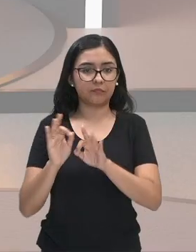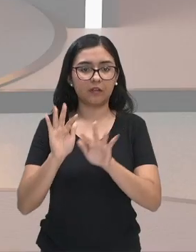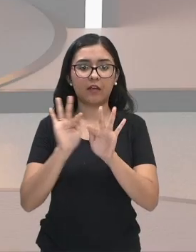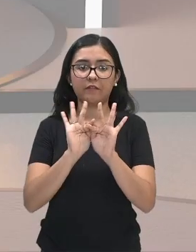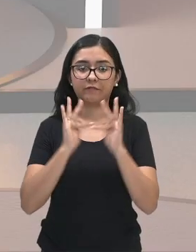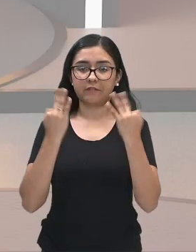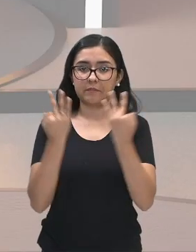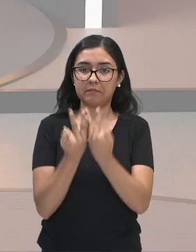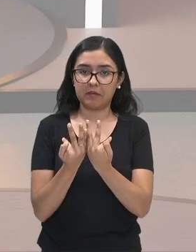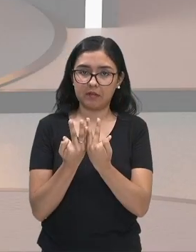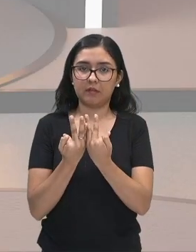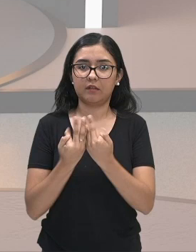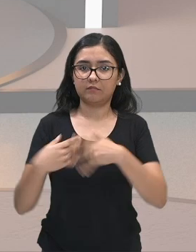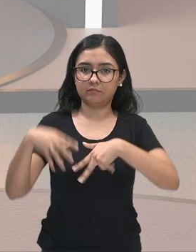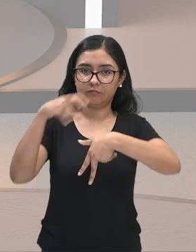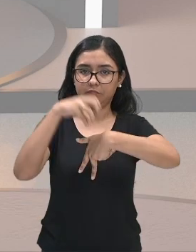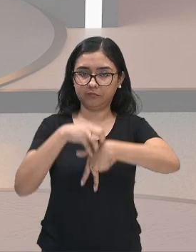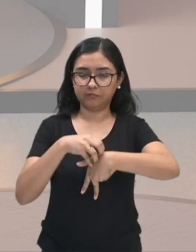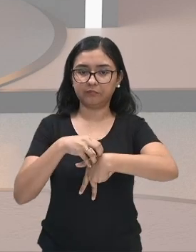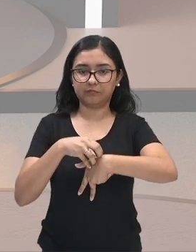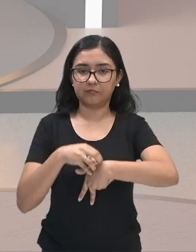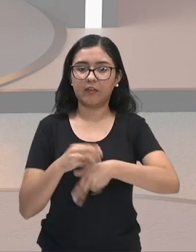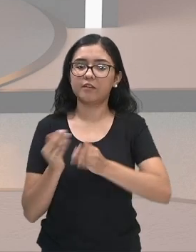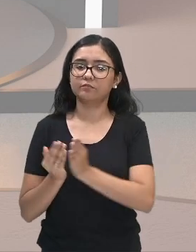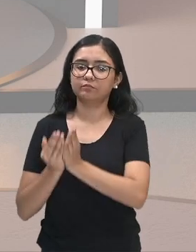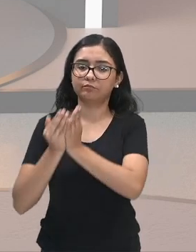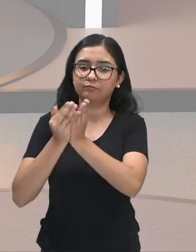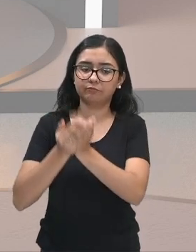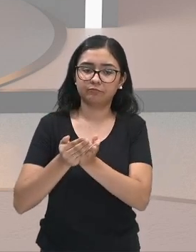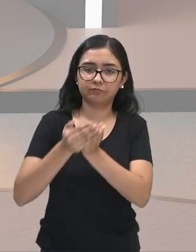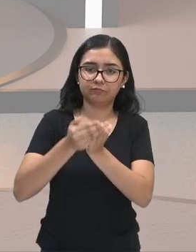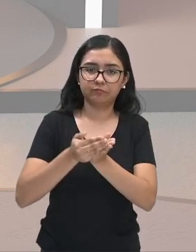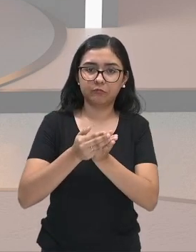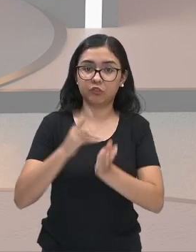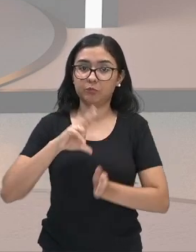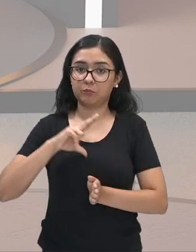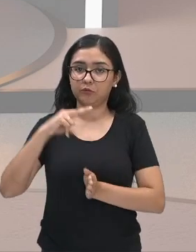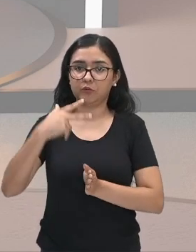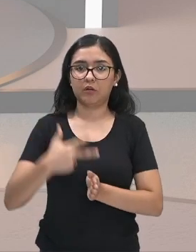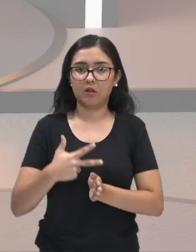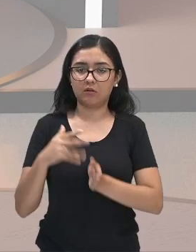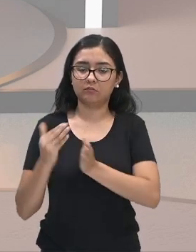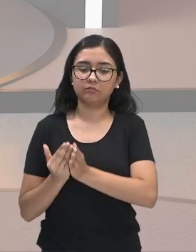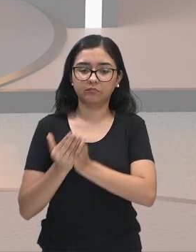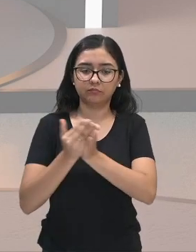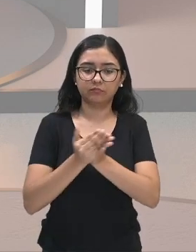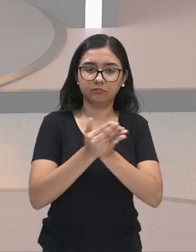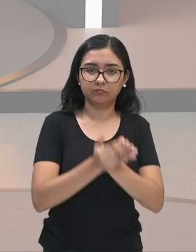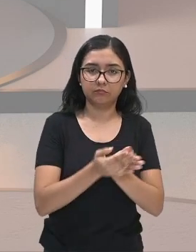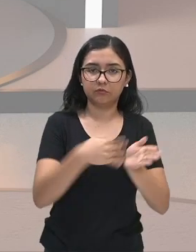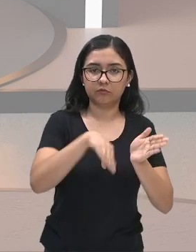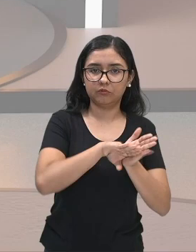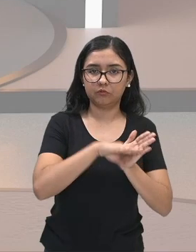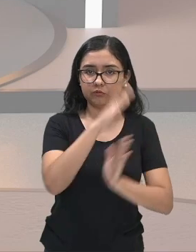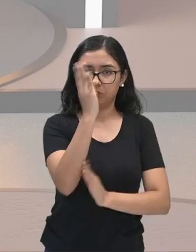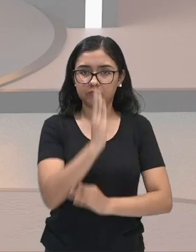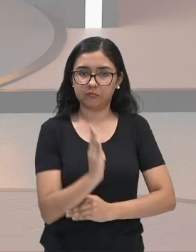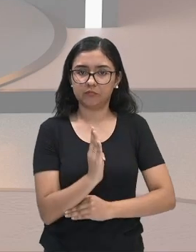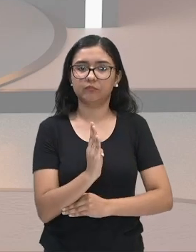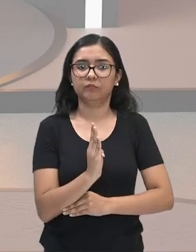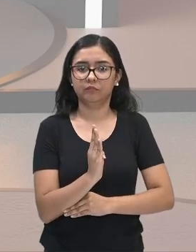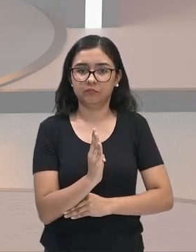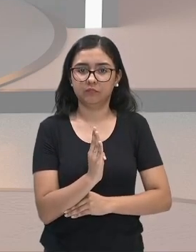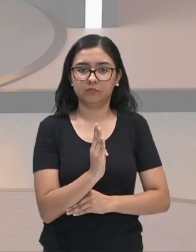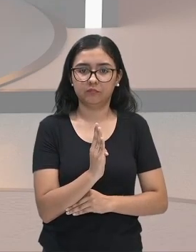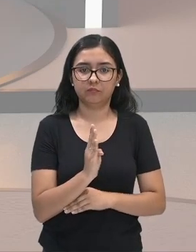saindo aí de Portugal e vindo para o Brasil. A família real embarca para o